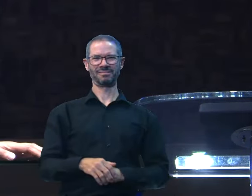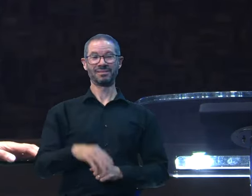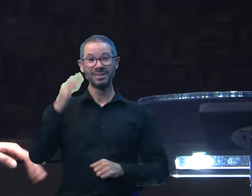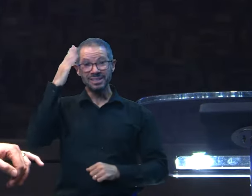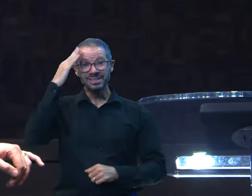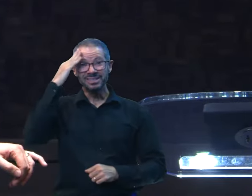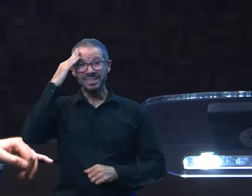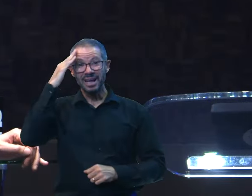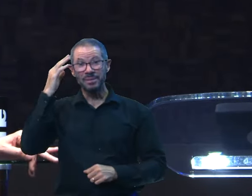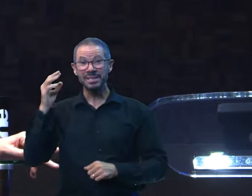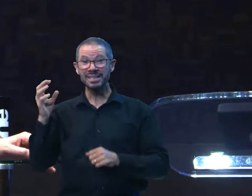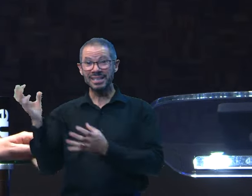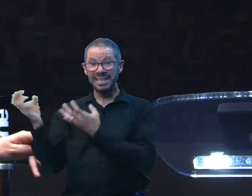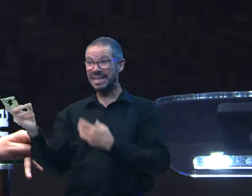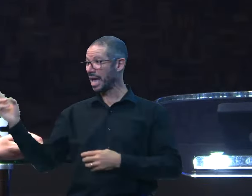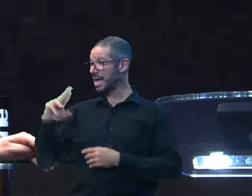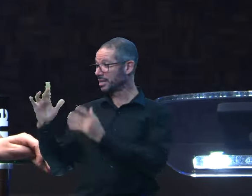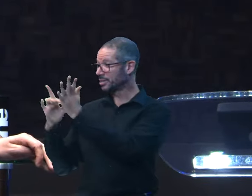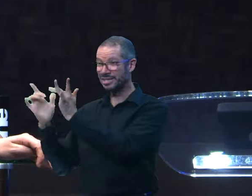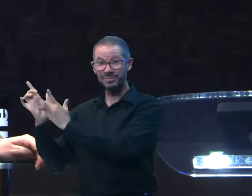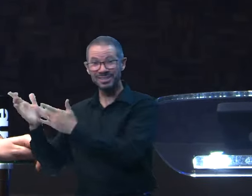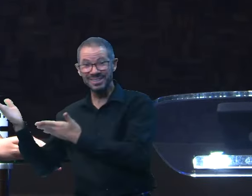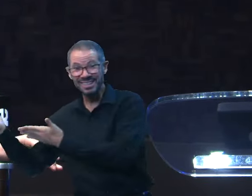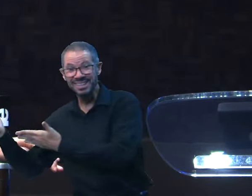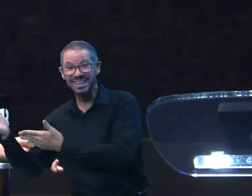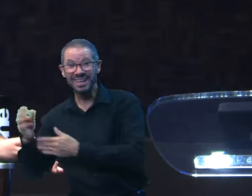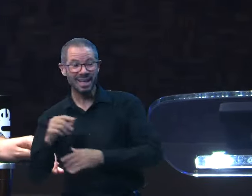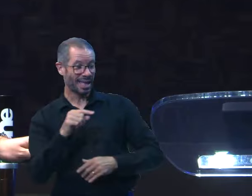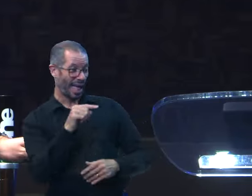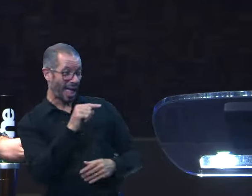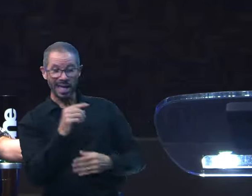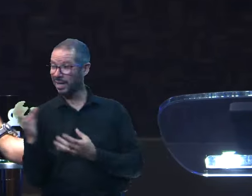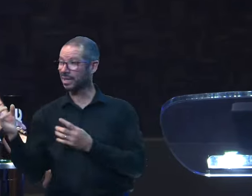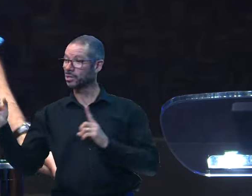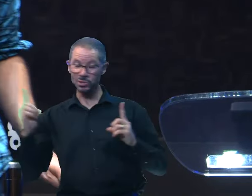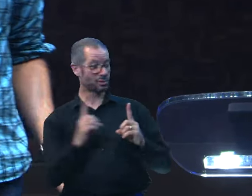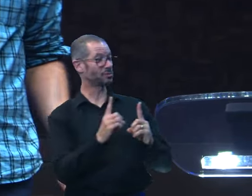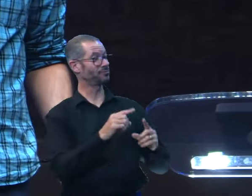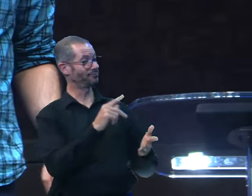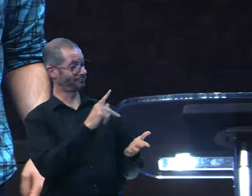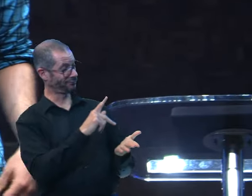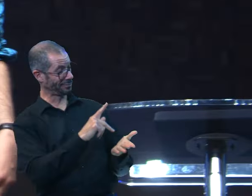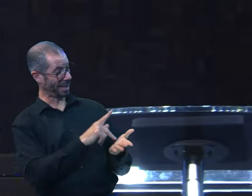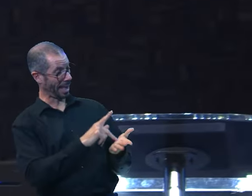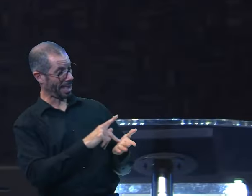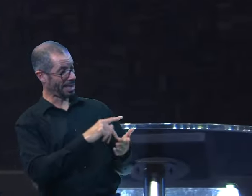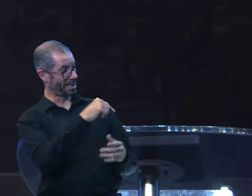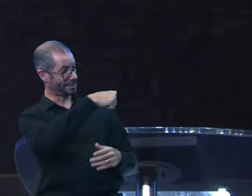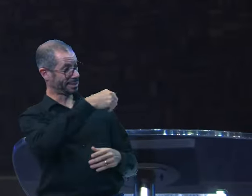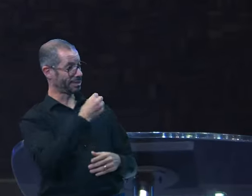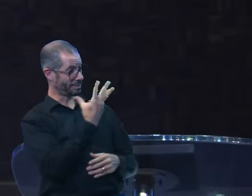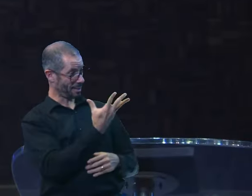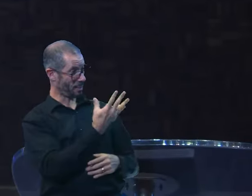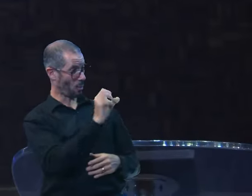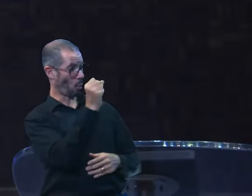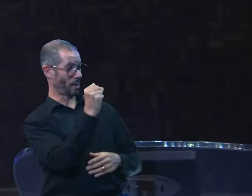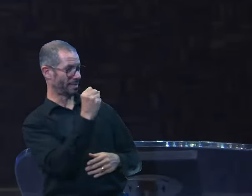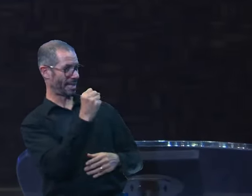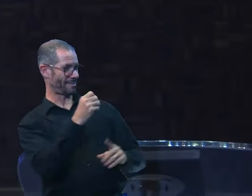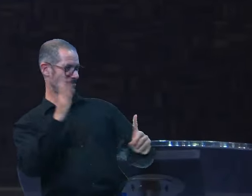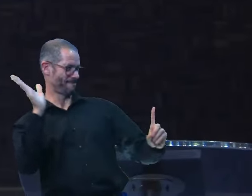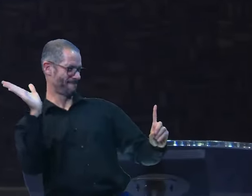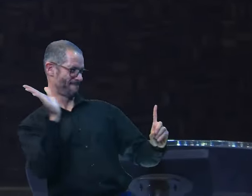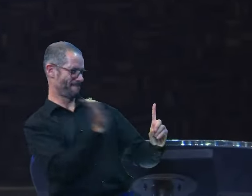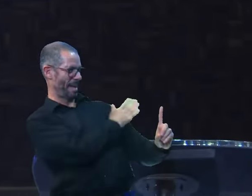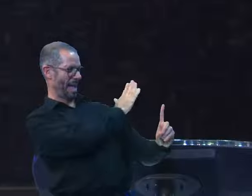Sabe o que ele queria que Jesus falasse? Ele esperava que Jesus chegasse para ele e falasse assim, 7 está bom, na oitava desce a mão